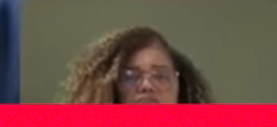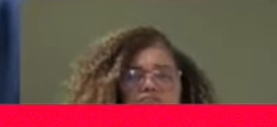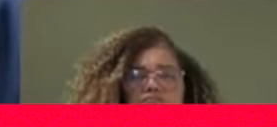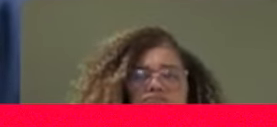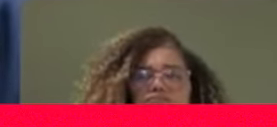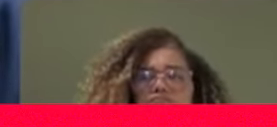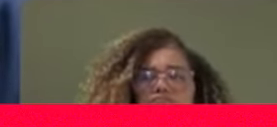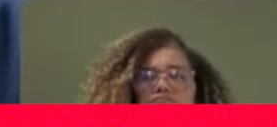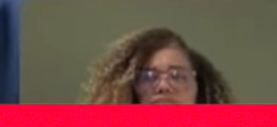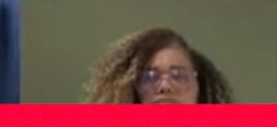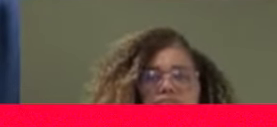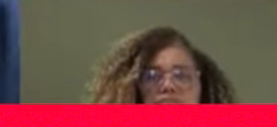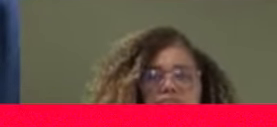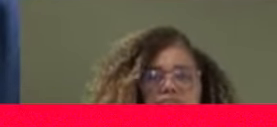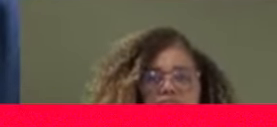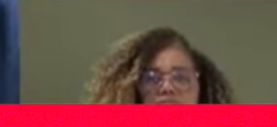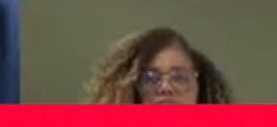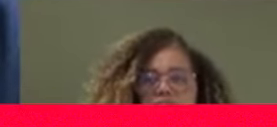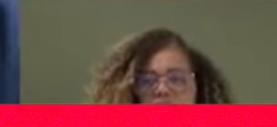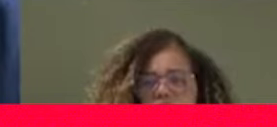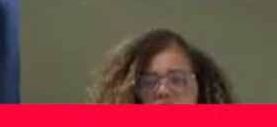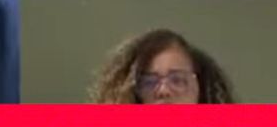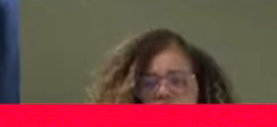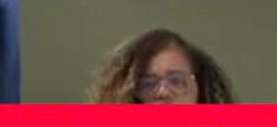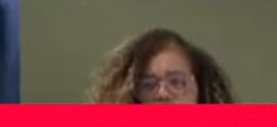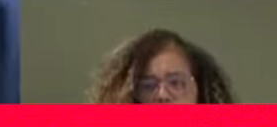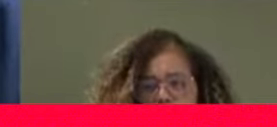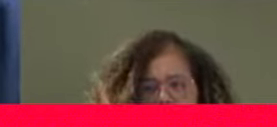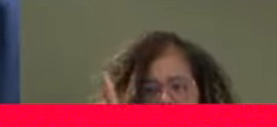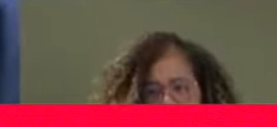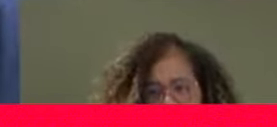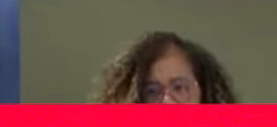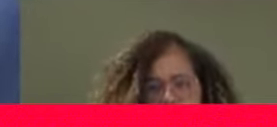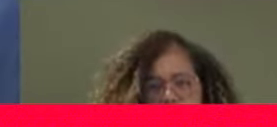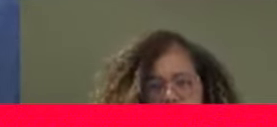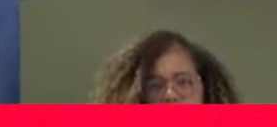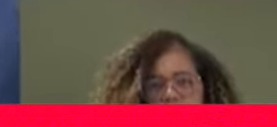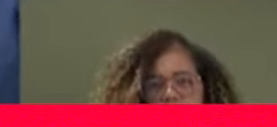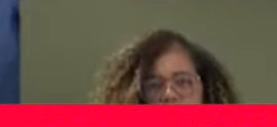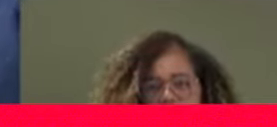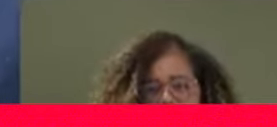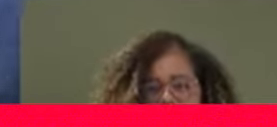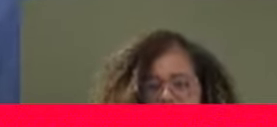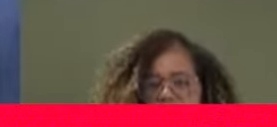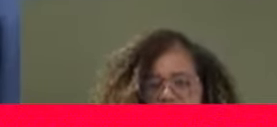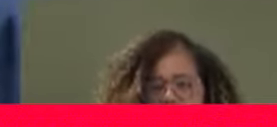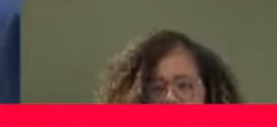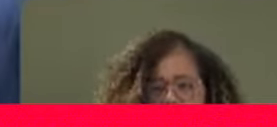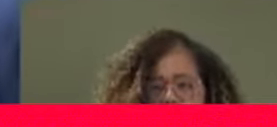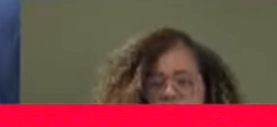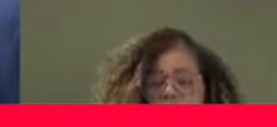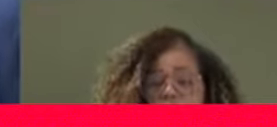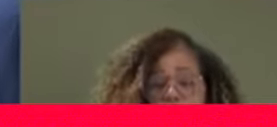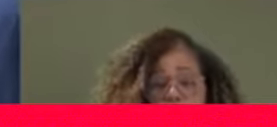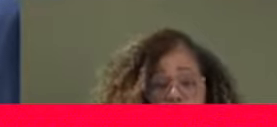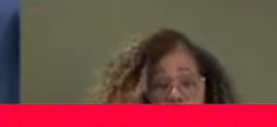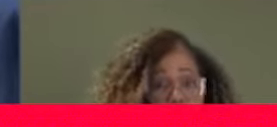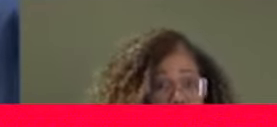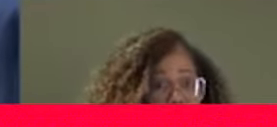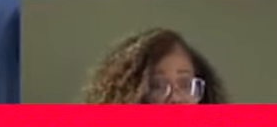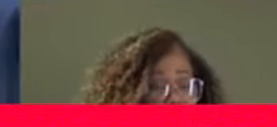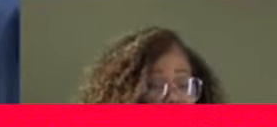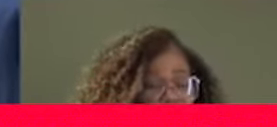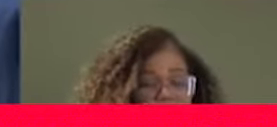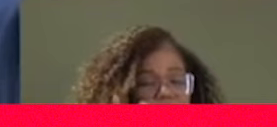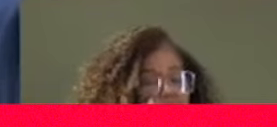o belíssimo está estádio estado de Roraima é a segurança pública ele sai de casa não sabe se vai